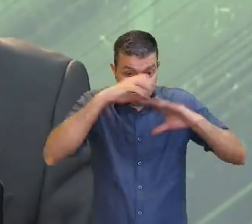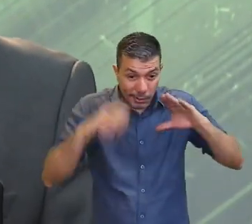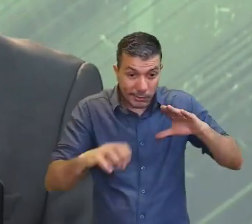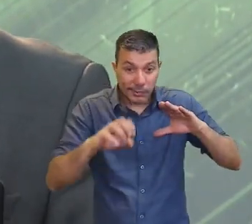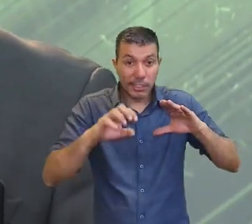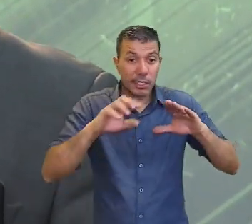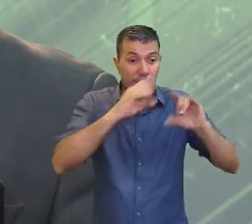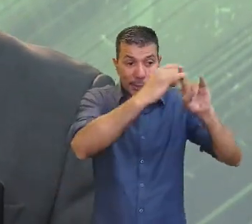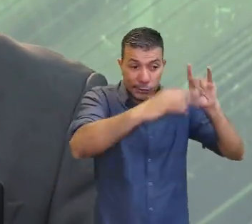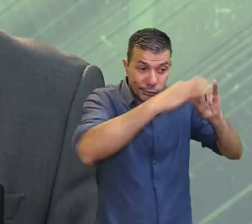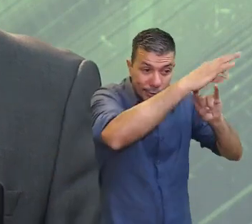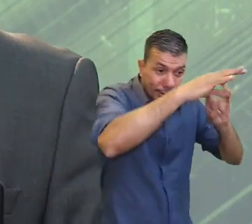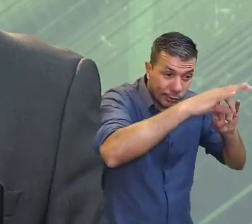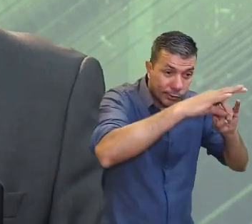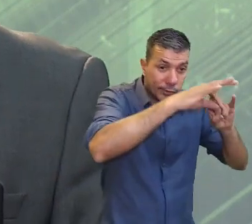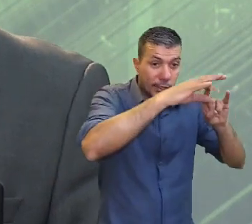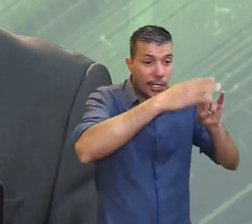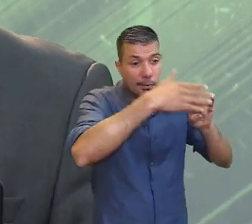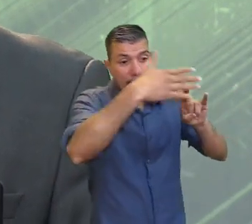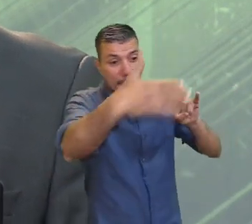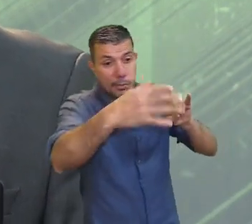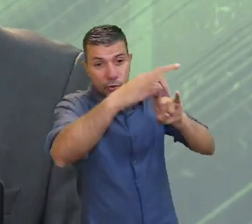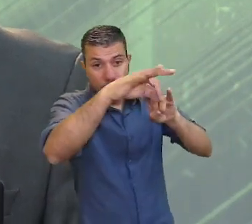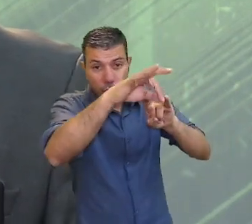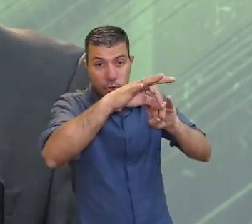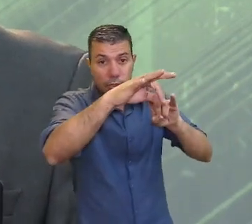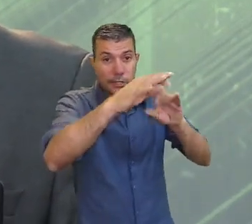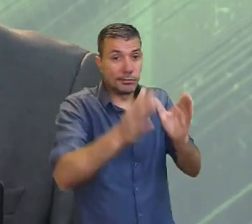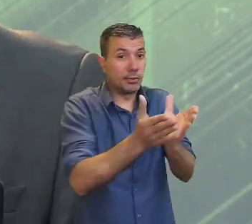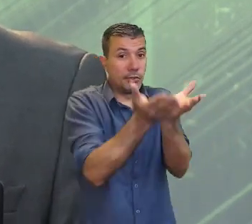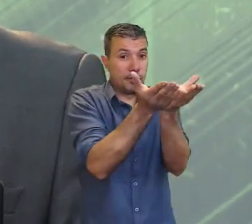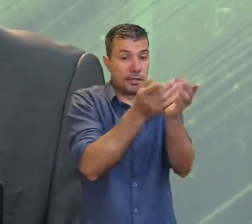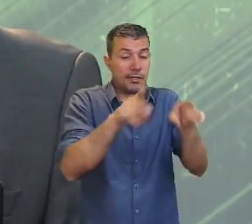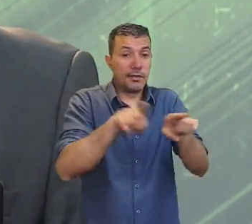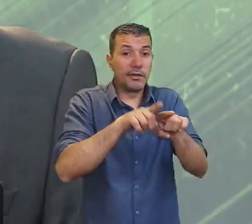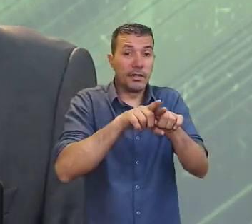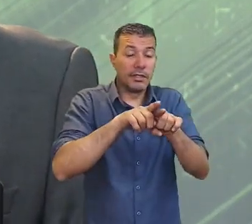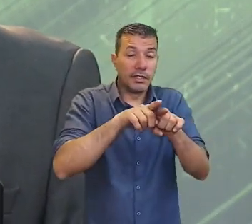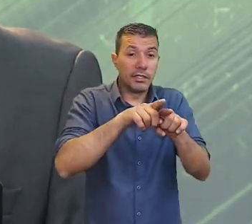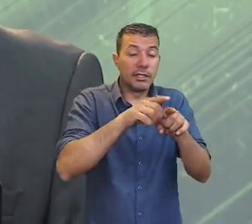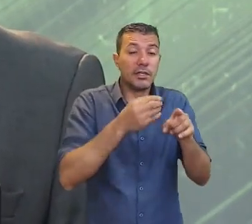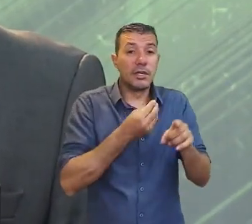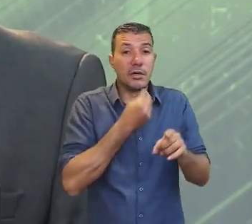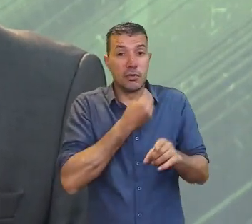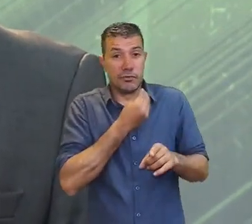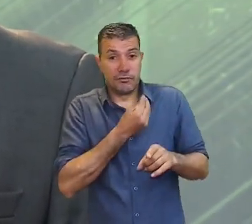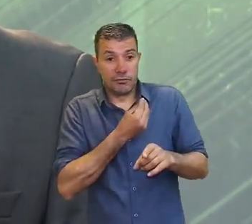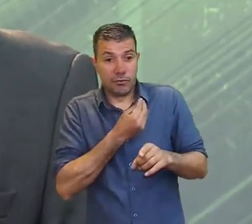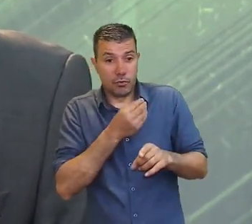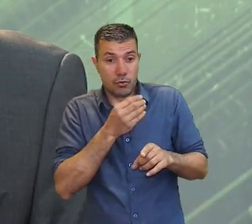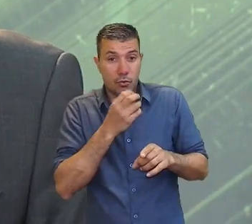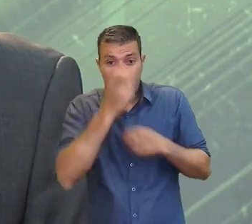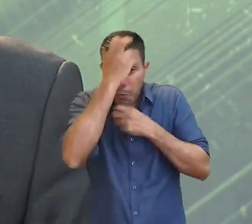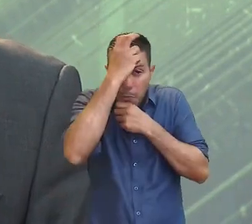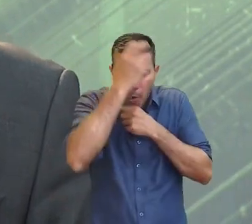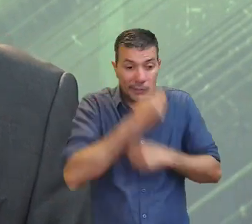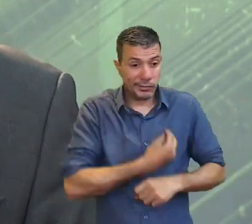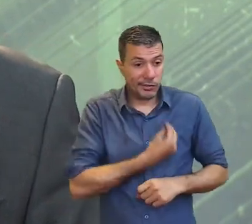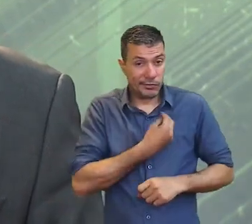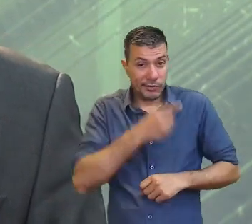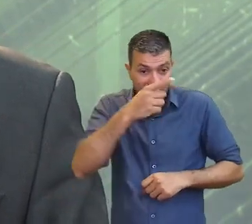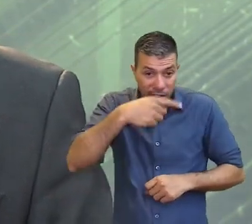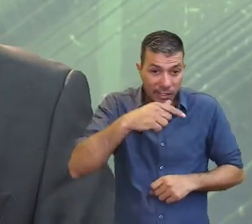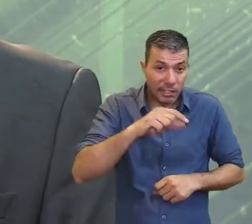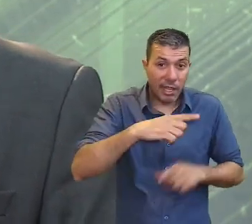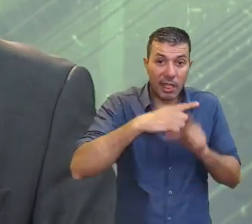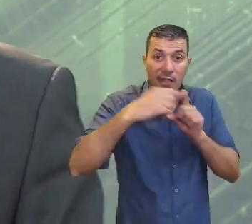pelo santuário, pela tenda da congregação e pelo altar, fazia chegar o bode vivo para Azazel e o enviava ao